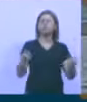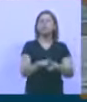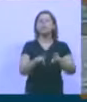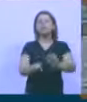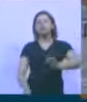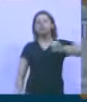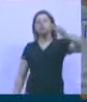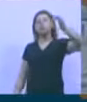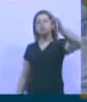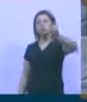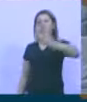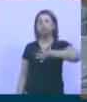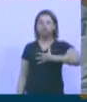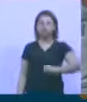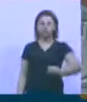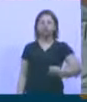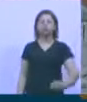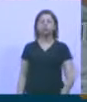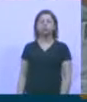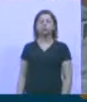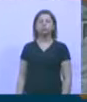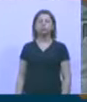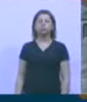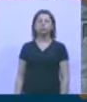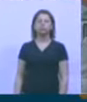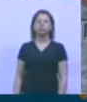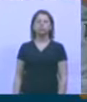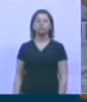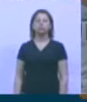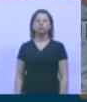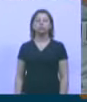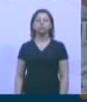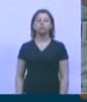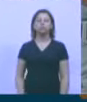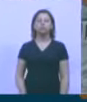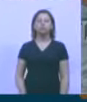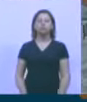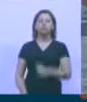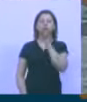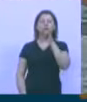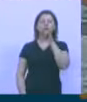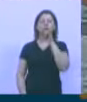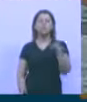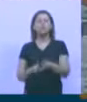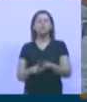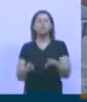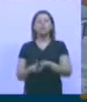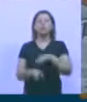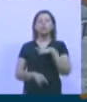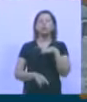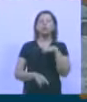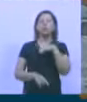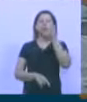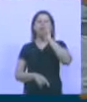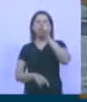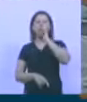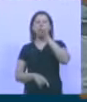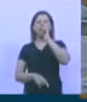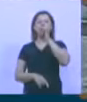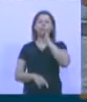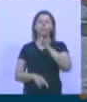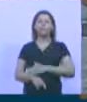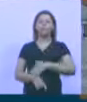que virão. Suppose there was alcoholism in my ancestry. Suponha também que tenha tido alcoolismo nos